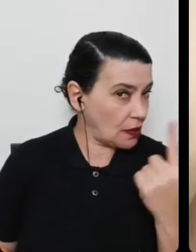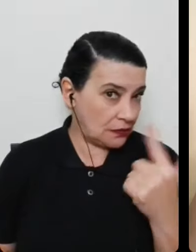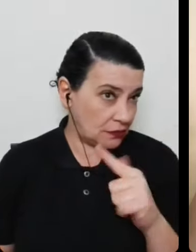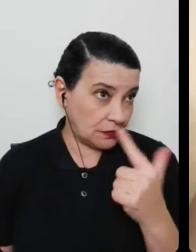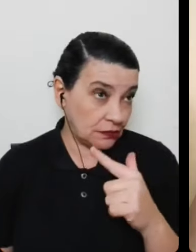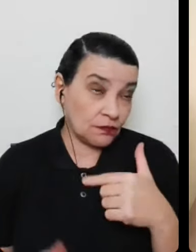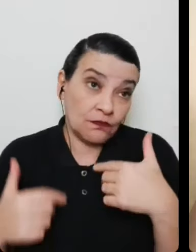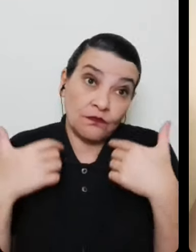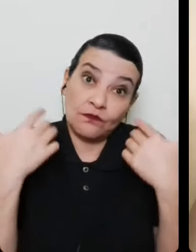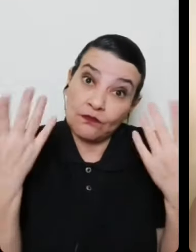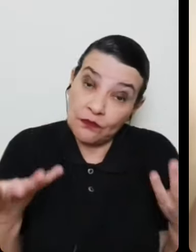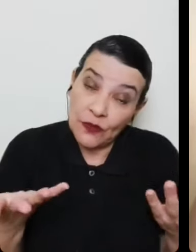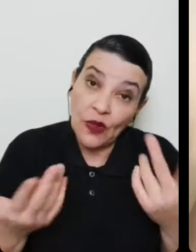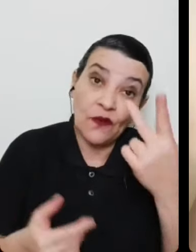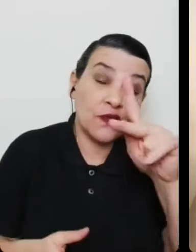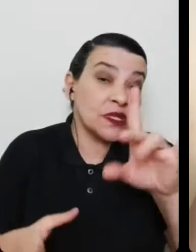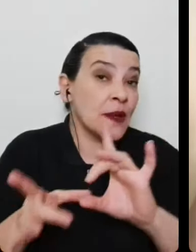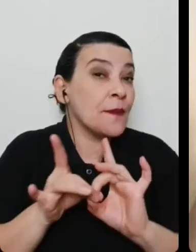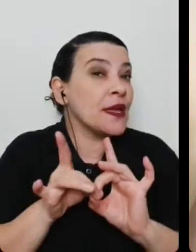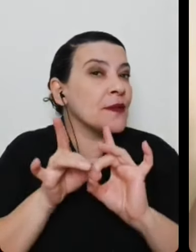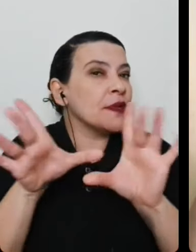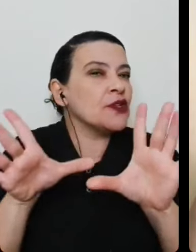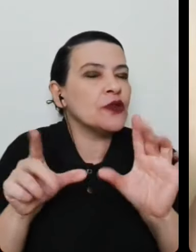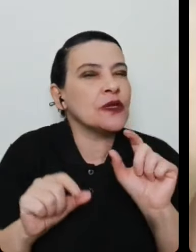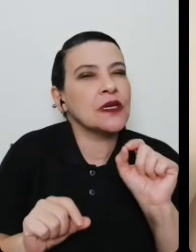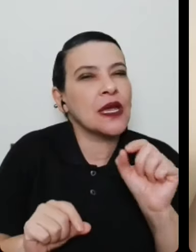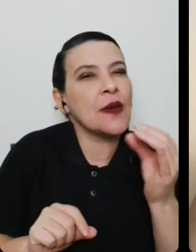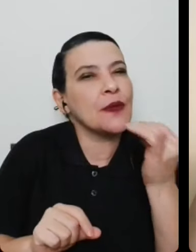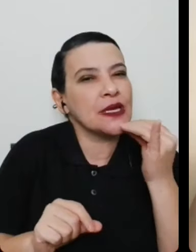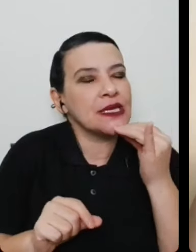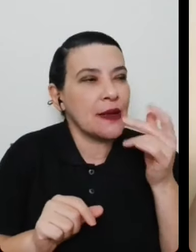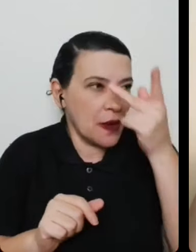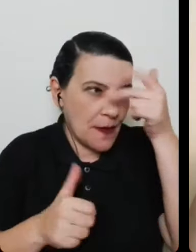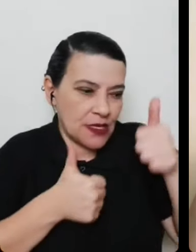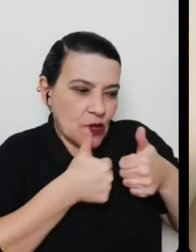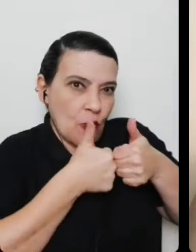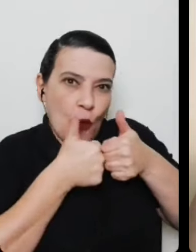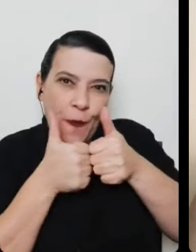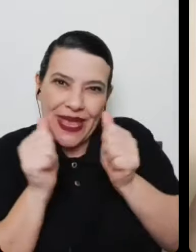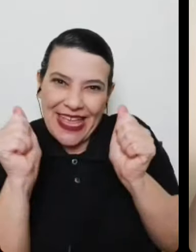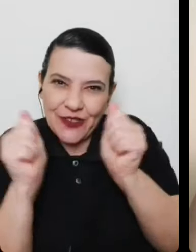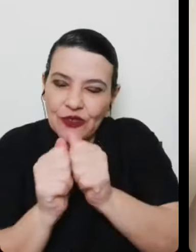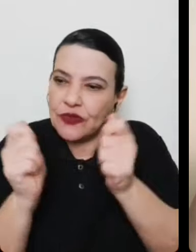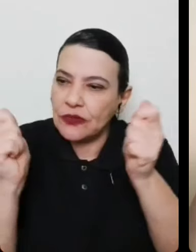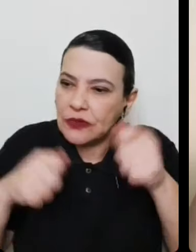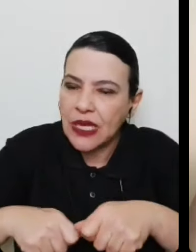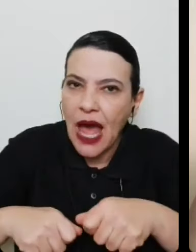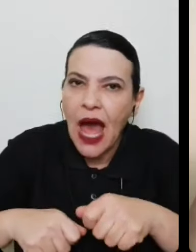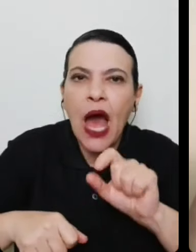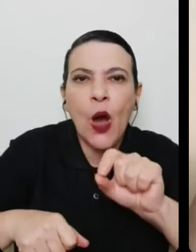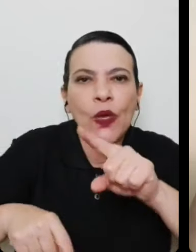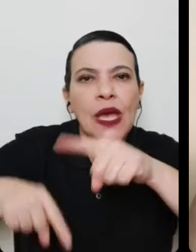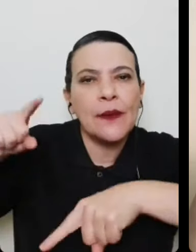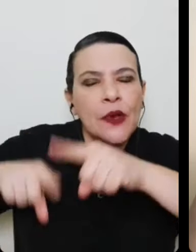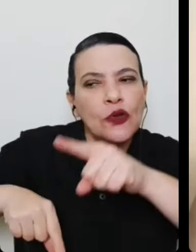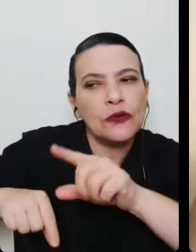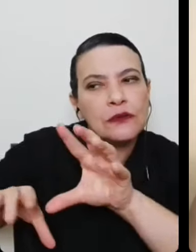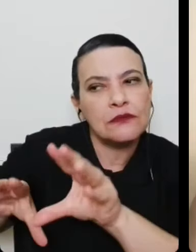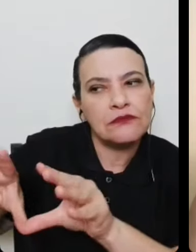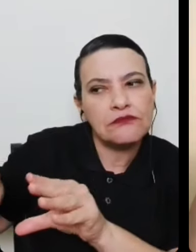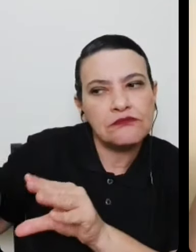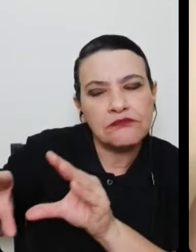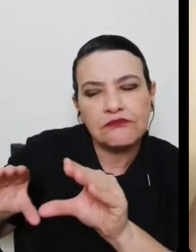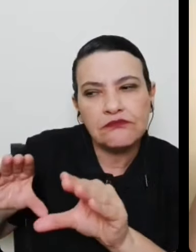se você vai permitir um toque orientado, né, que é aquele toque que a pessoa faz o